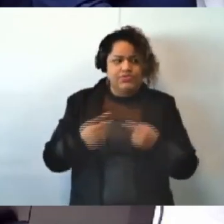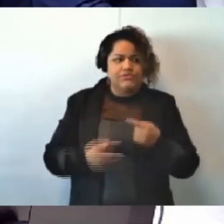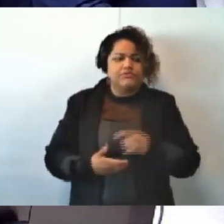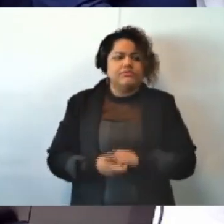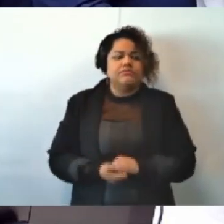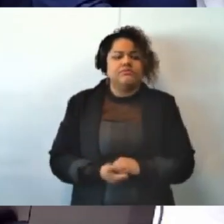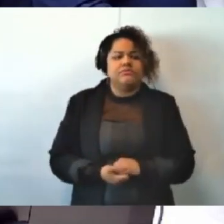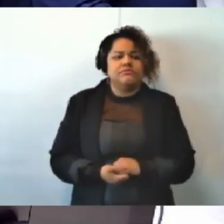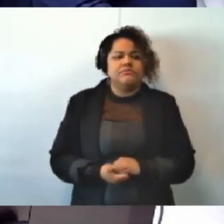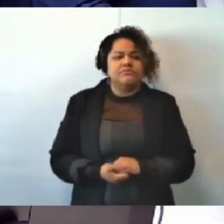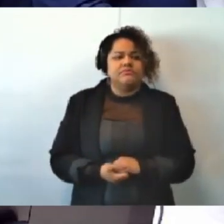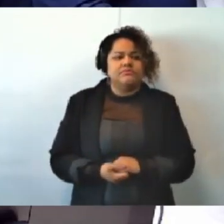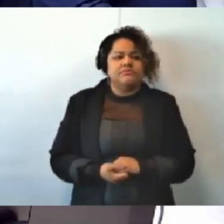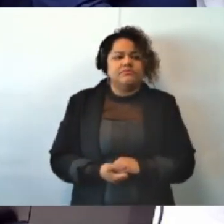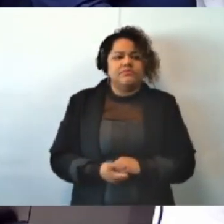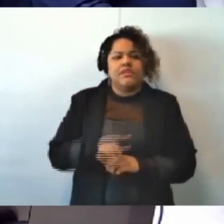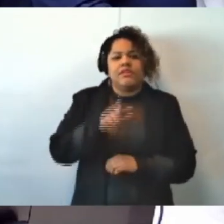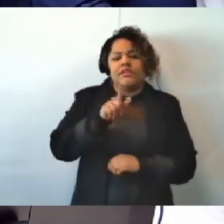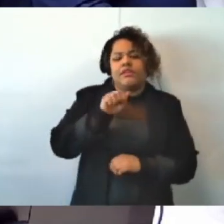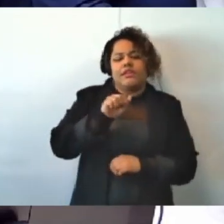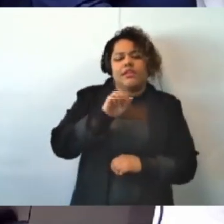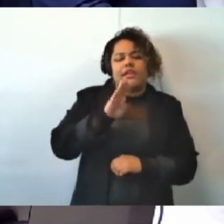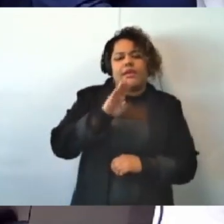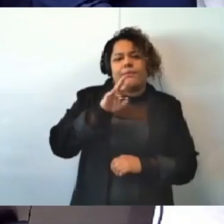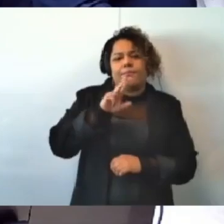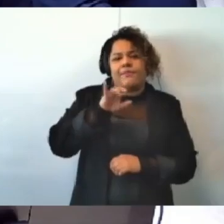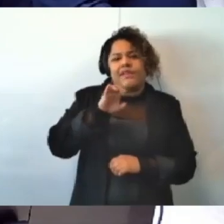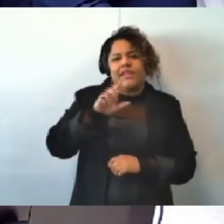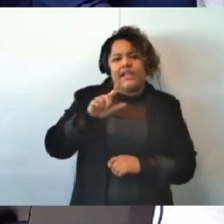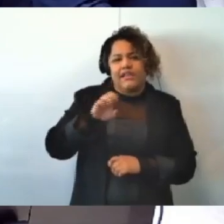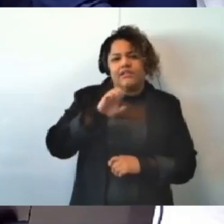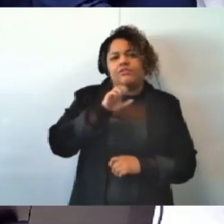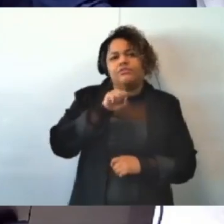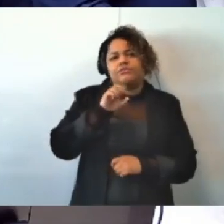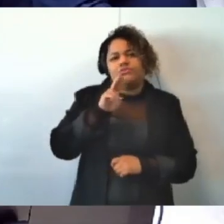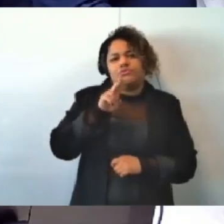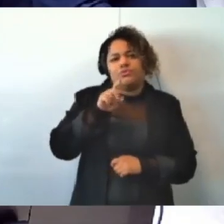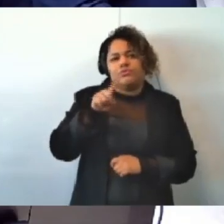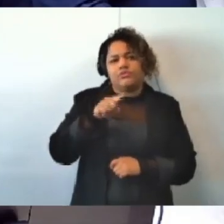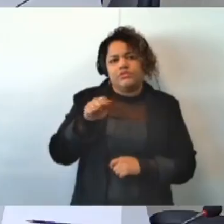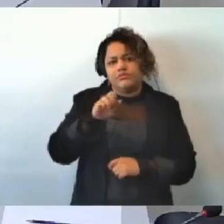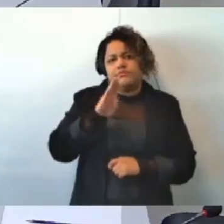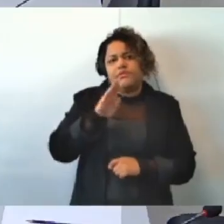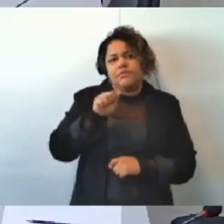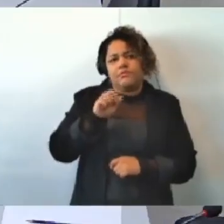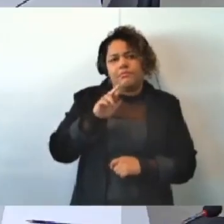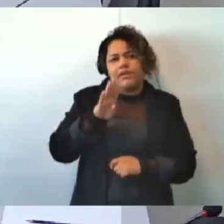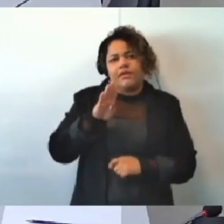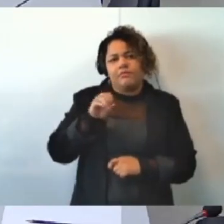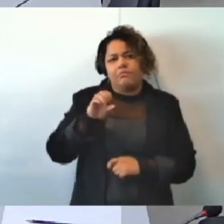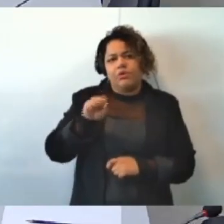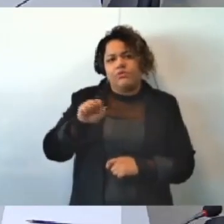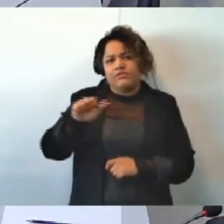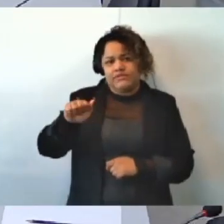Gabriele Souza Barbosa, representante da Sudecap, por favor. Seja bem-vinda.